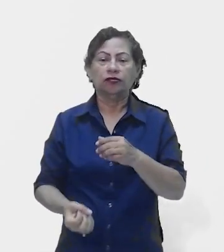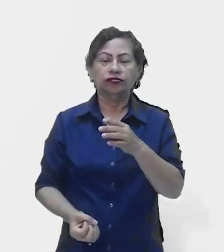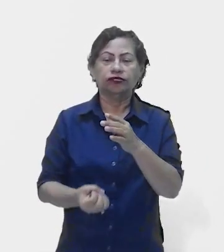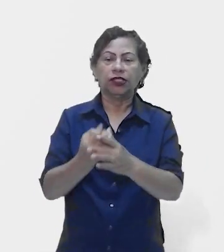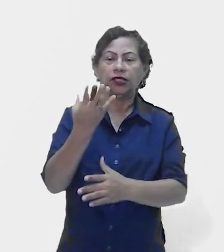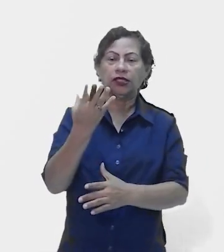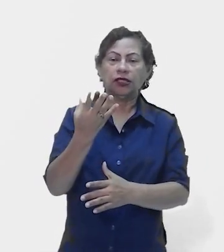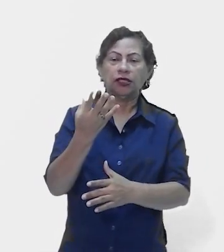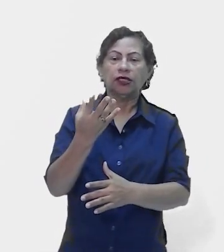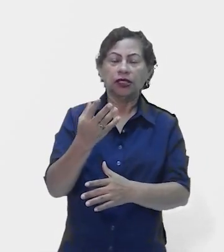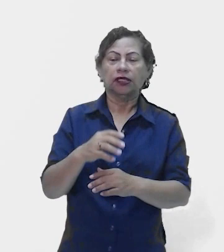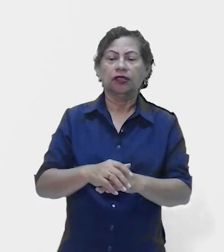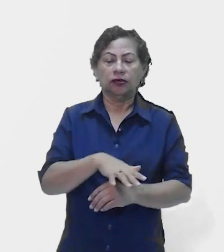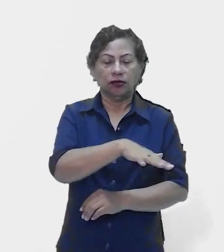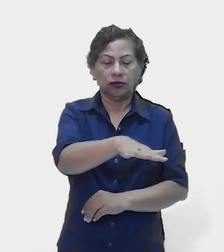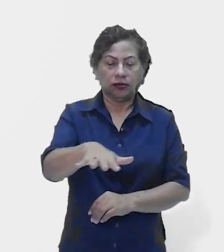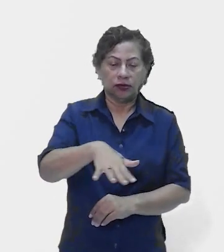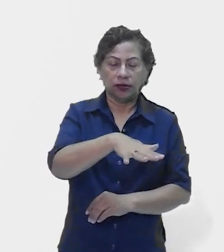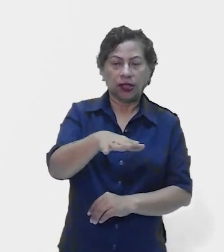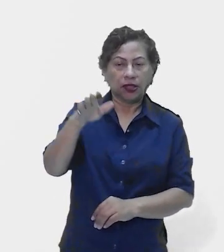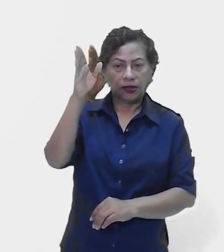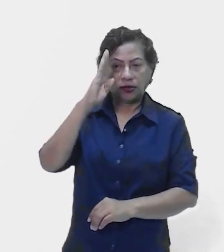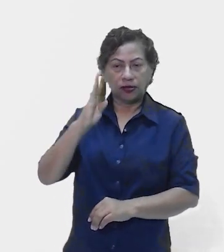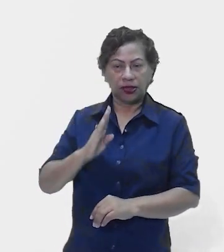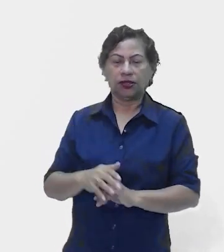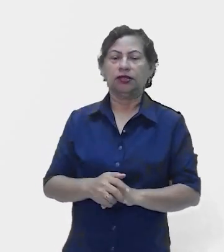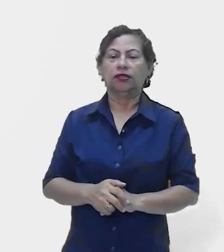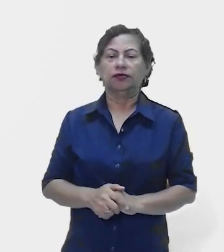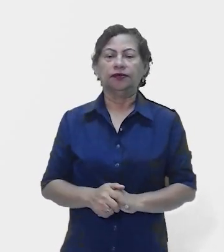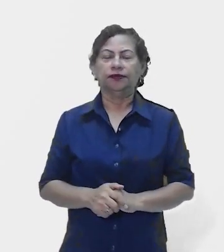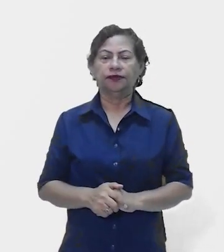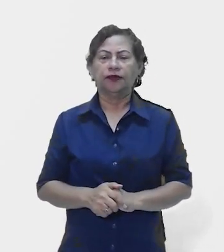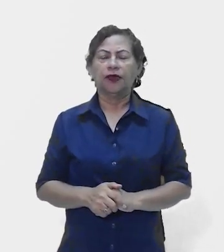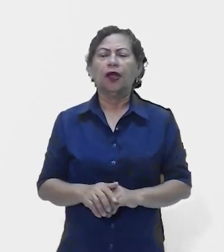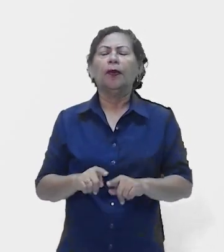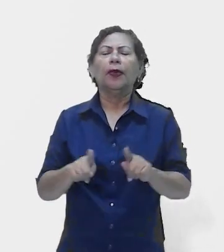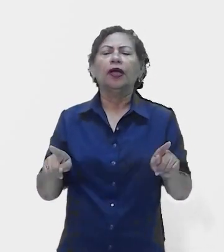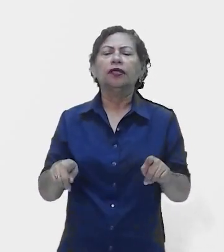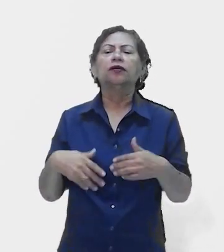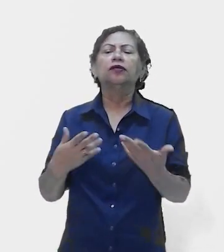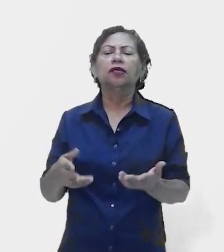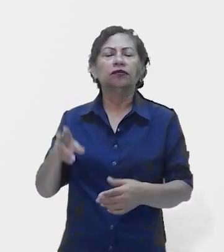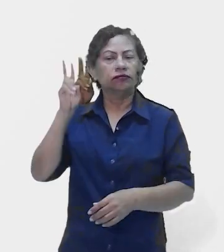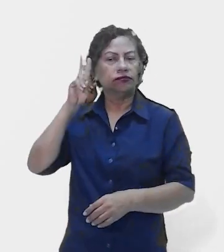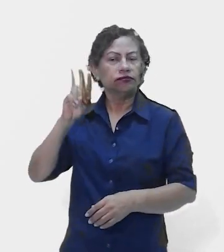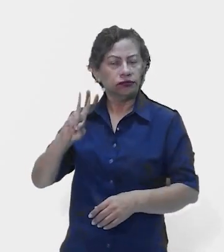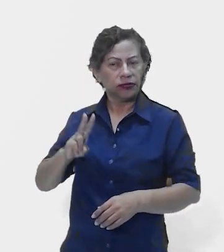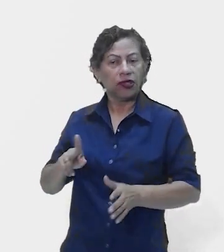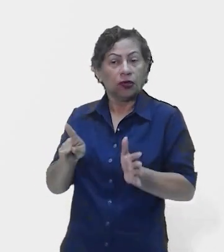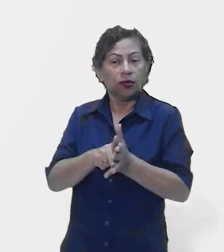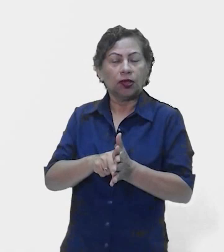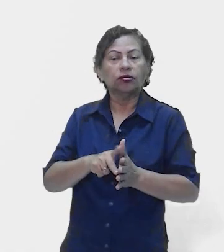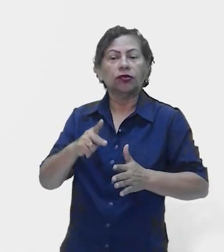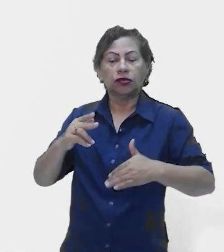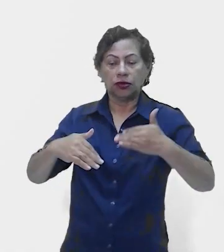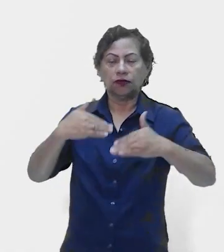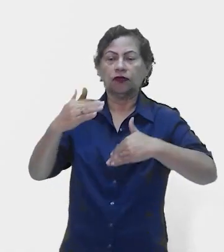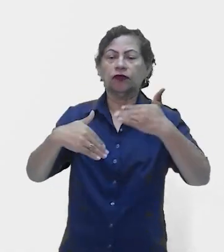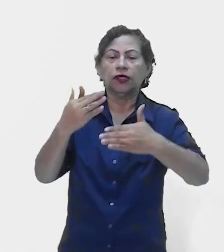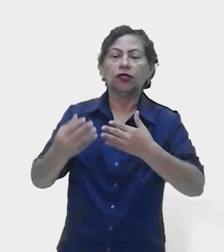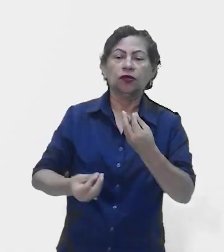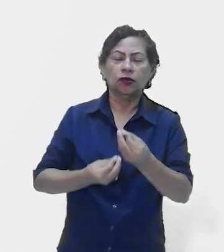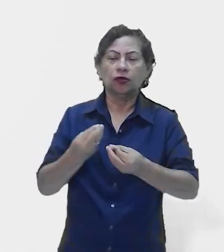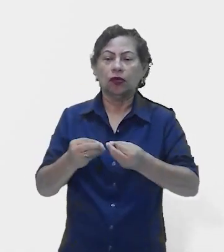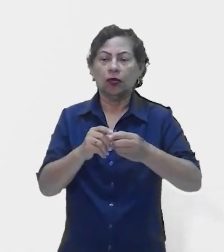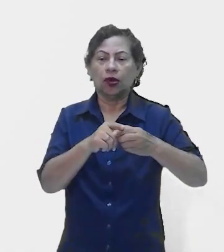do espaço rural brasileiro. Quais são esses condicionantes históricos? O próprio processo, como se deu a formação do